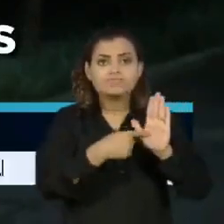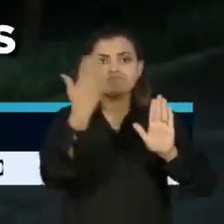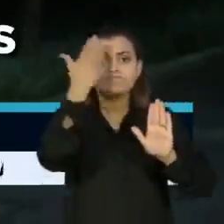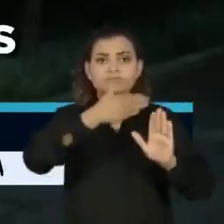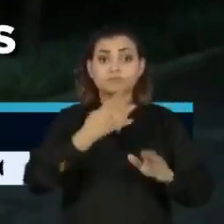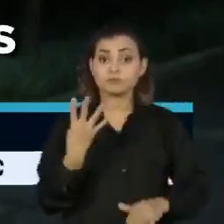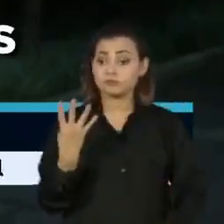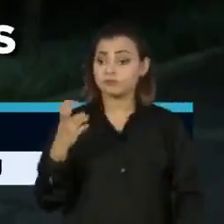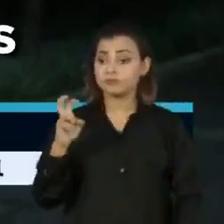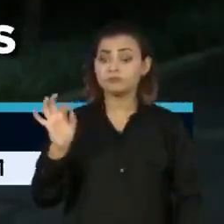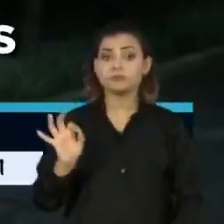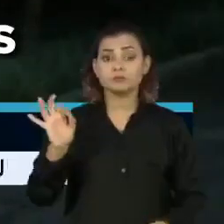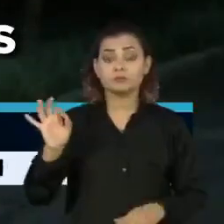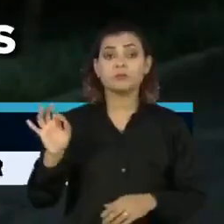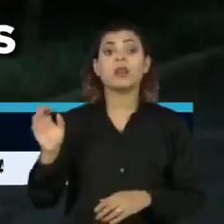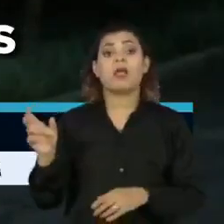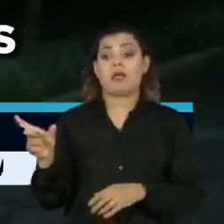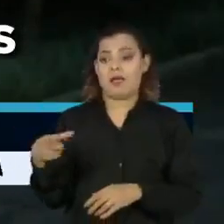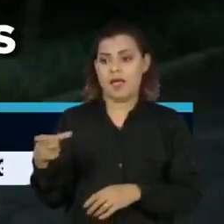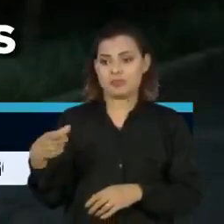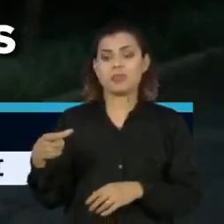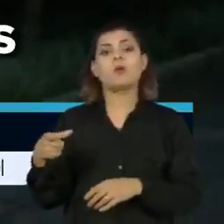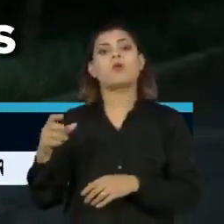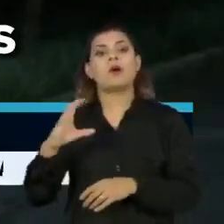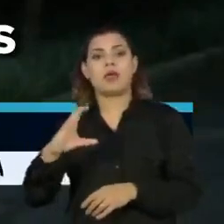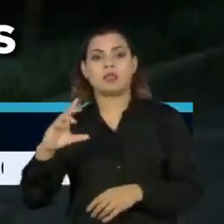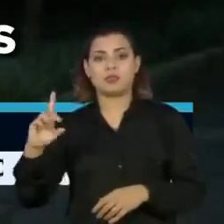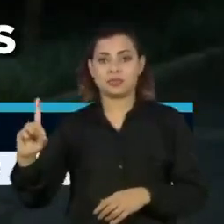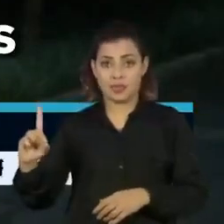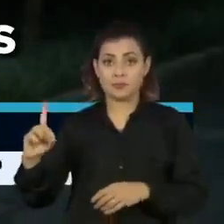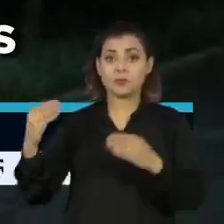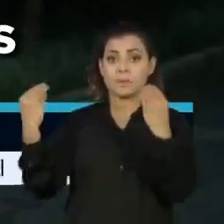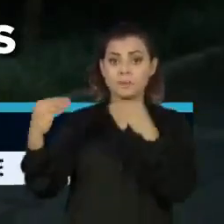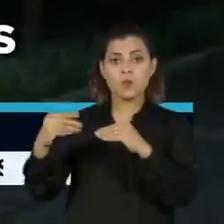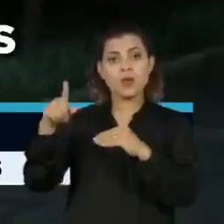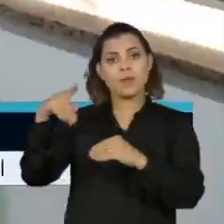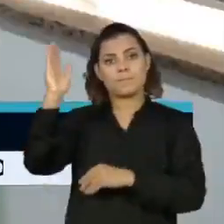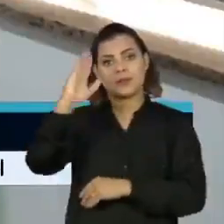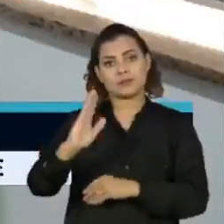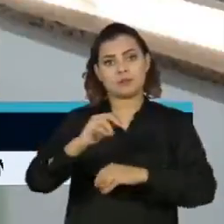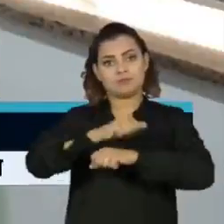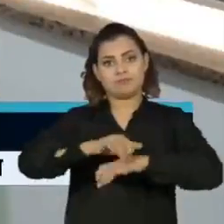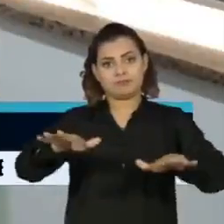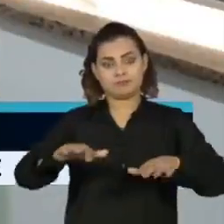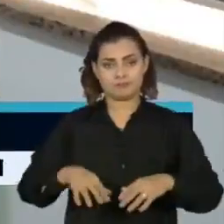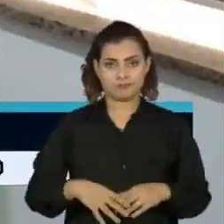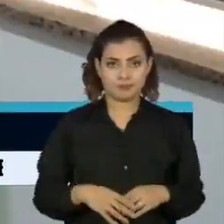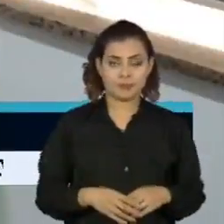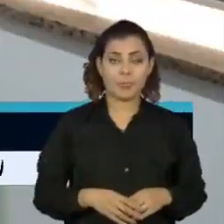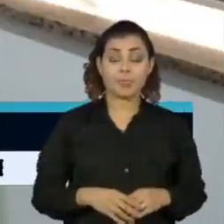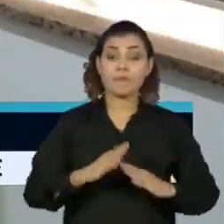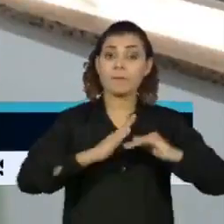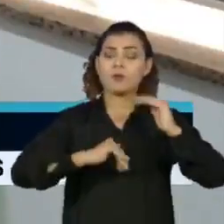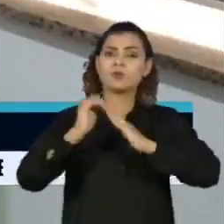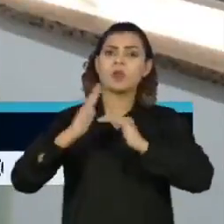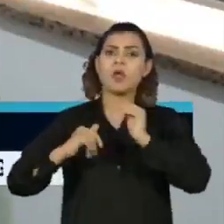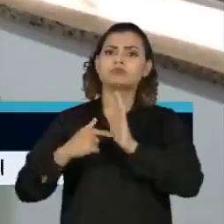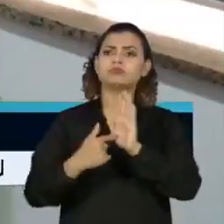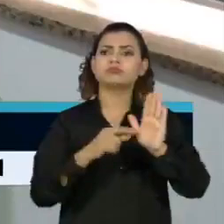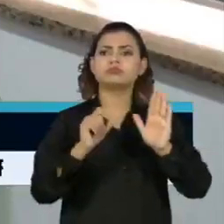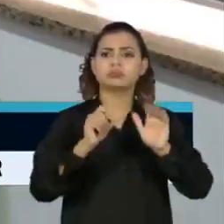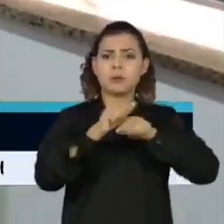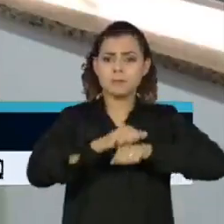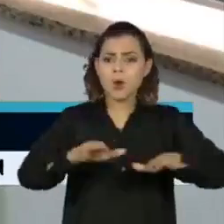dos cartões de crédito e débito expostos na web são brasileiros. Especialistas avaliam que os efeitos